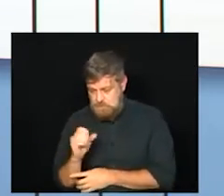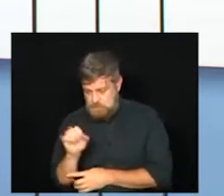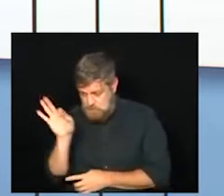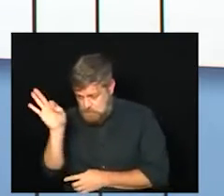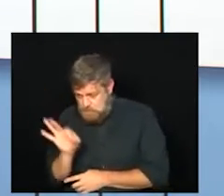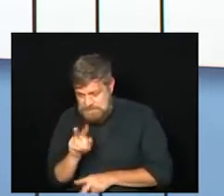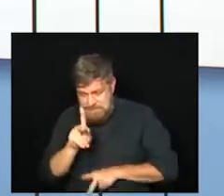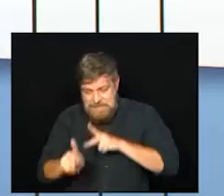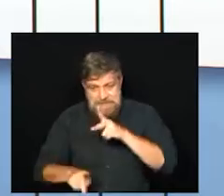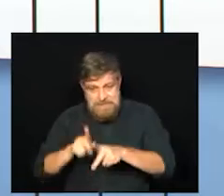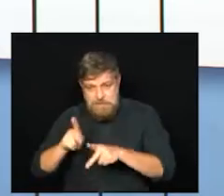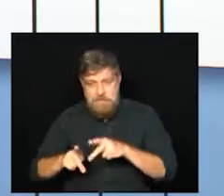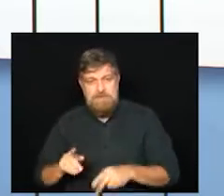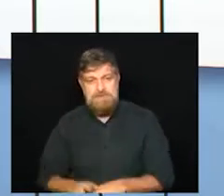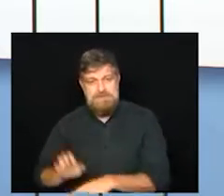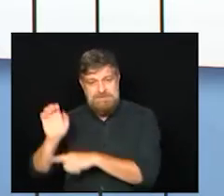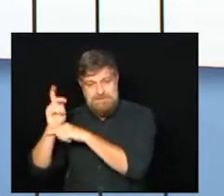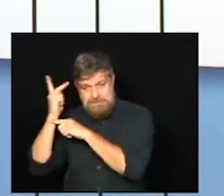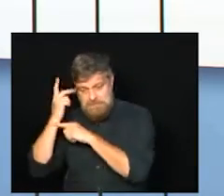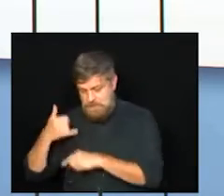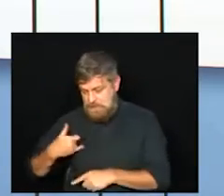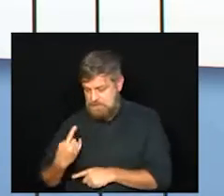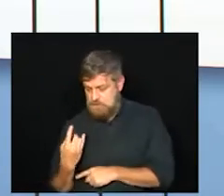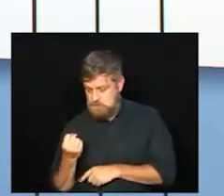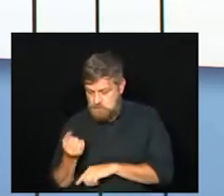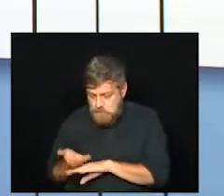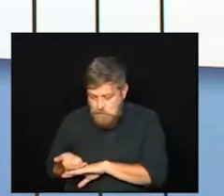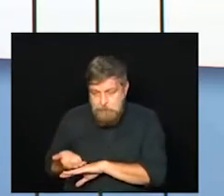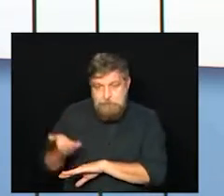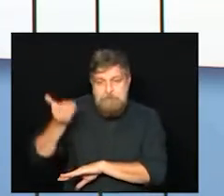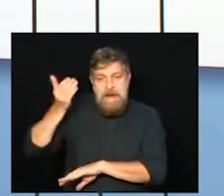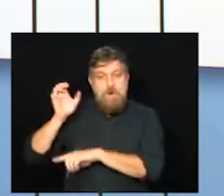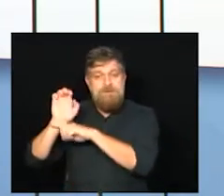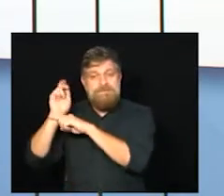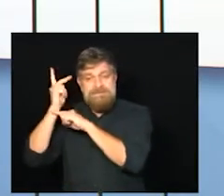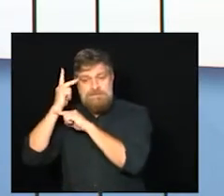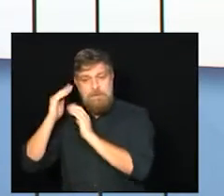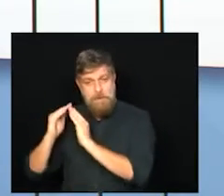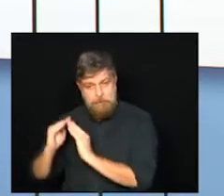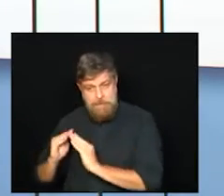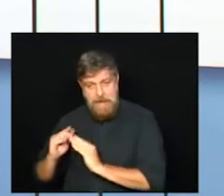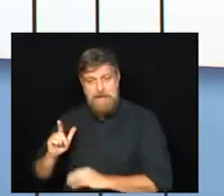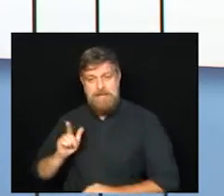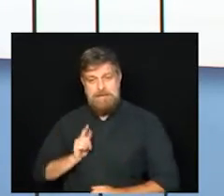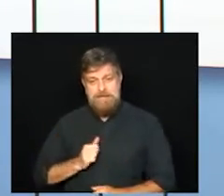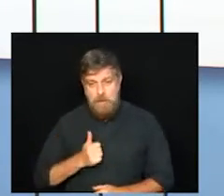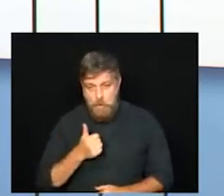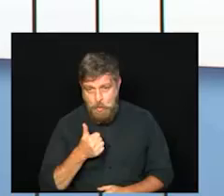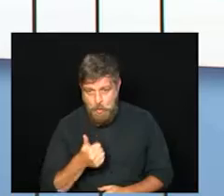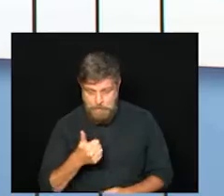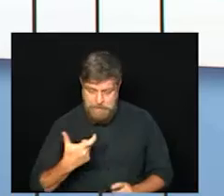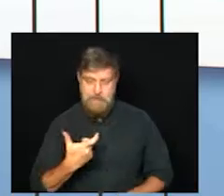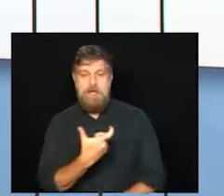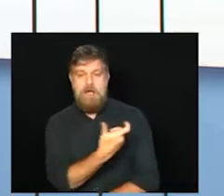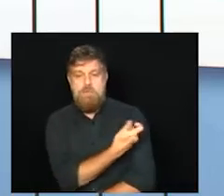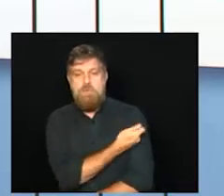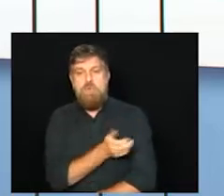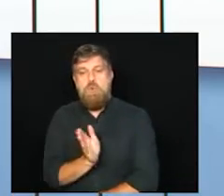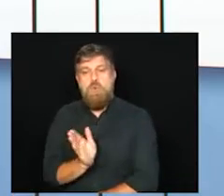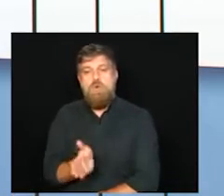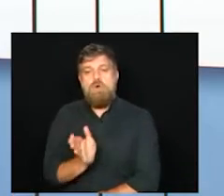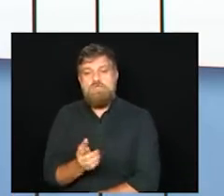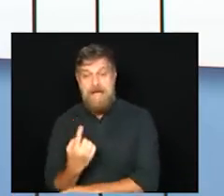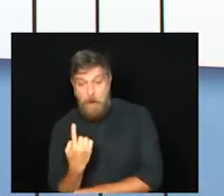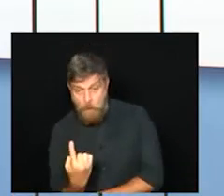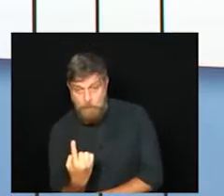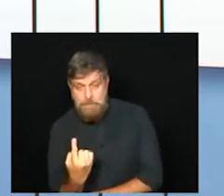86,18% da população maior de 18 anos que mora no estado tem pelo menos uma dose da vacina